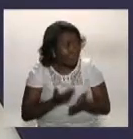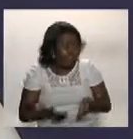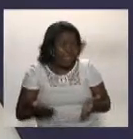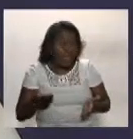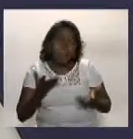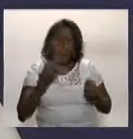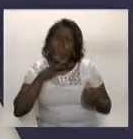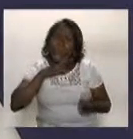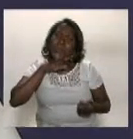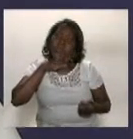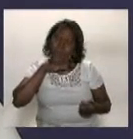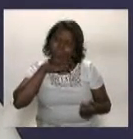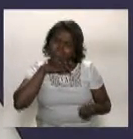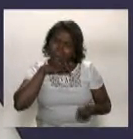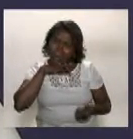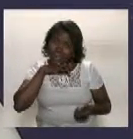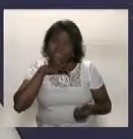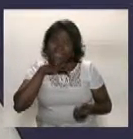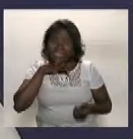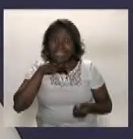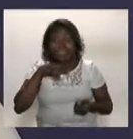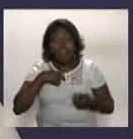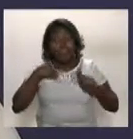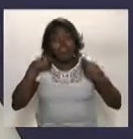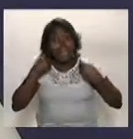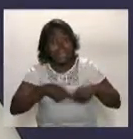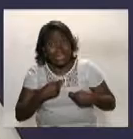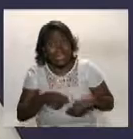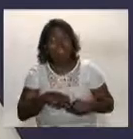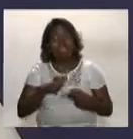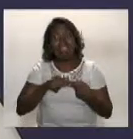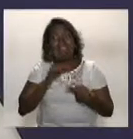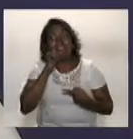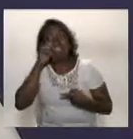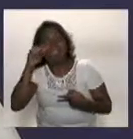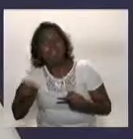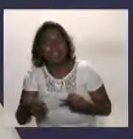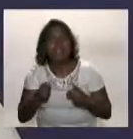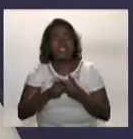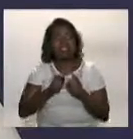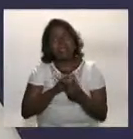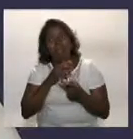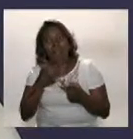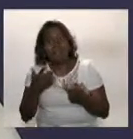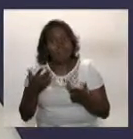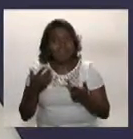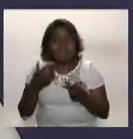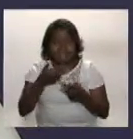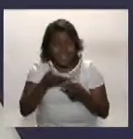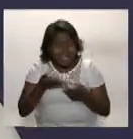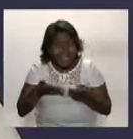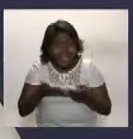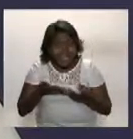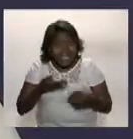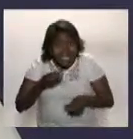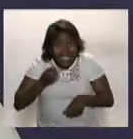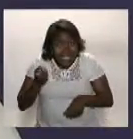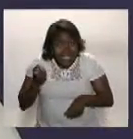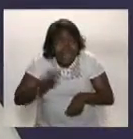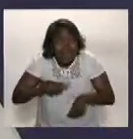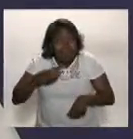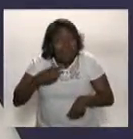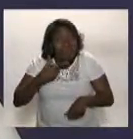esse registro, né? Porque muita gente acha que não vai dar em nada, que esse registro ela vai perder tempo na